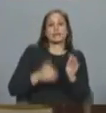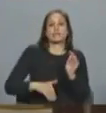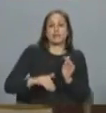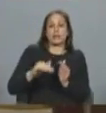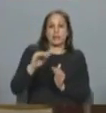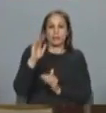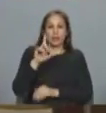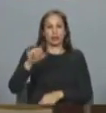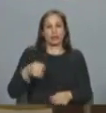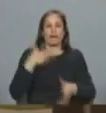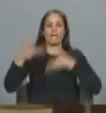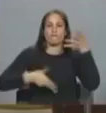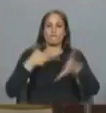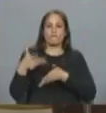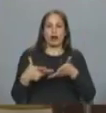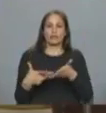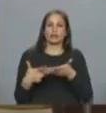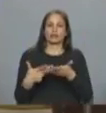fábrica da cooperativa de laticínios do faial